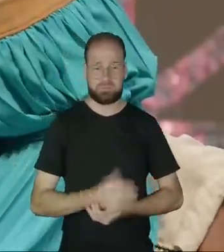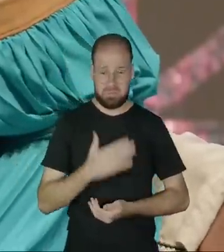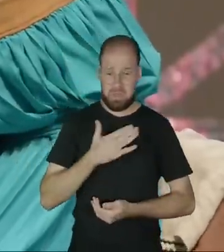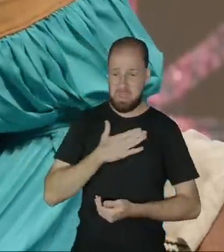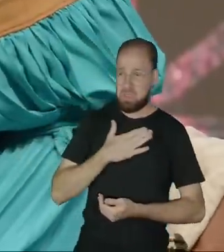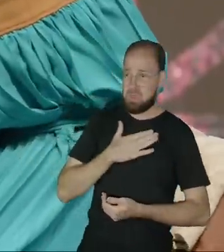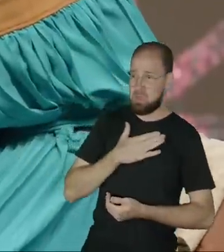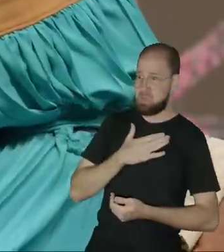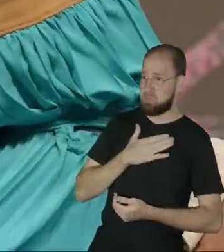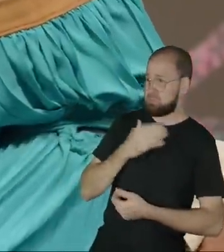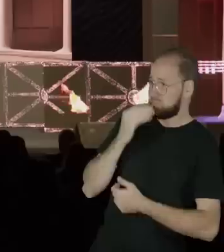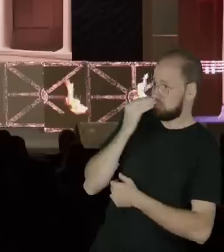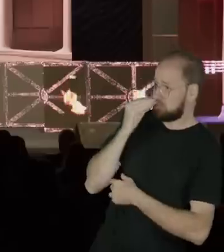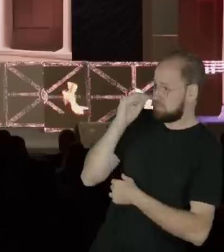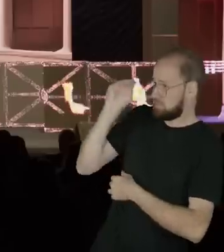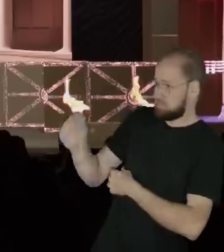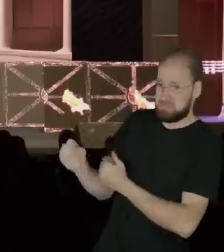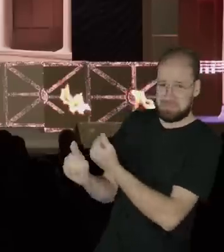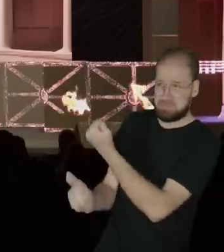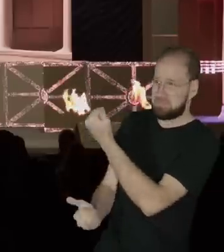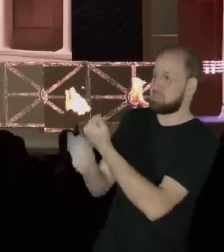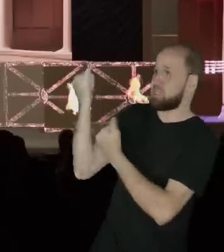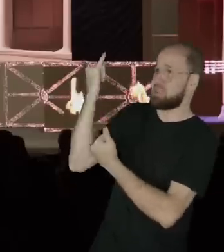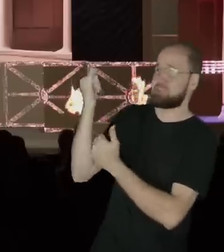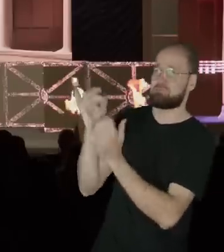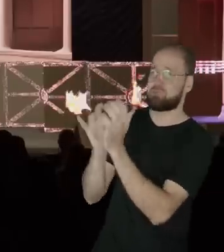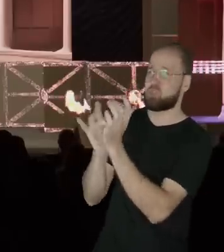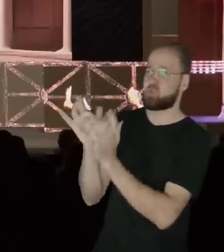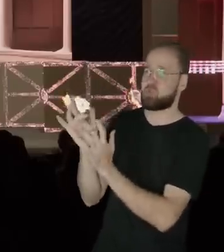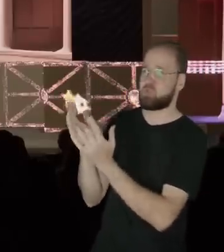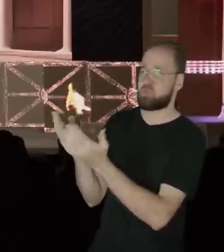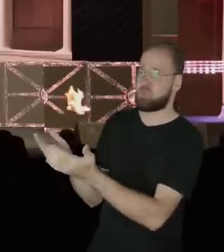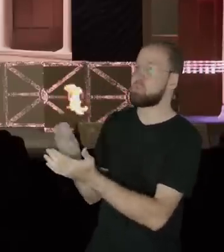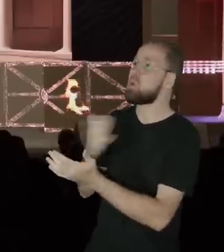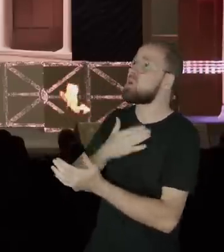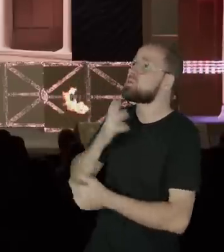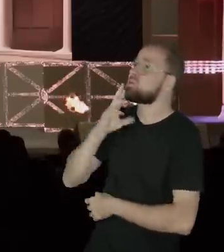Neguei e traí o meu senhor.